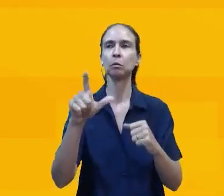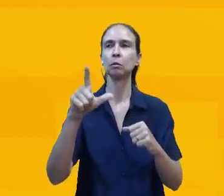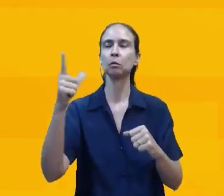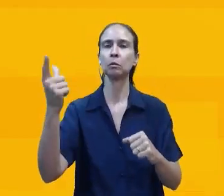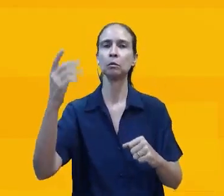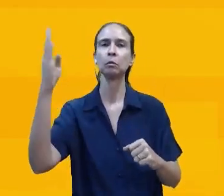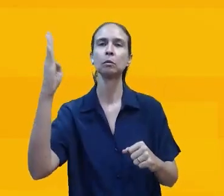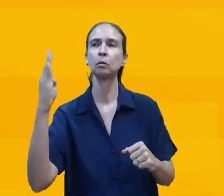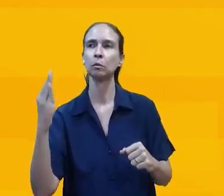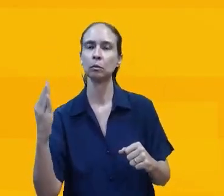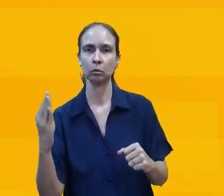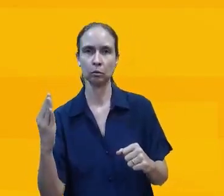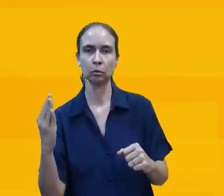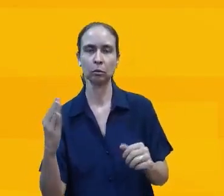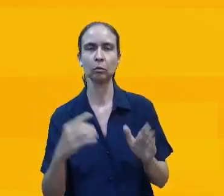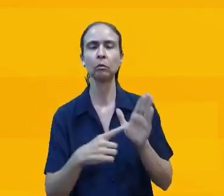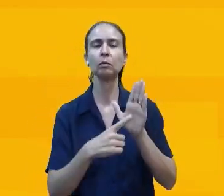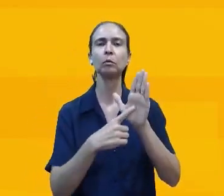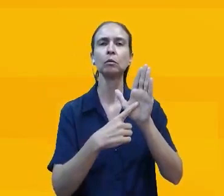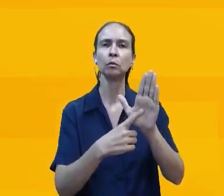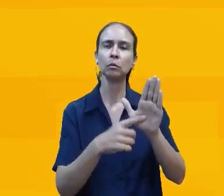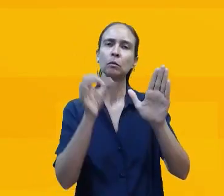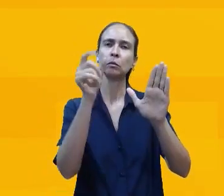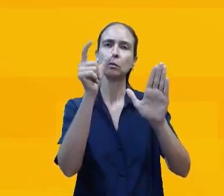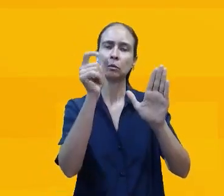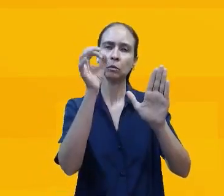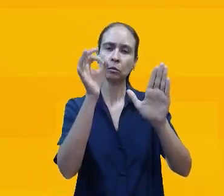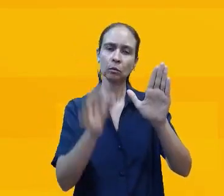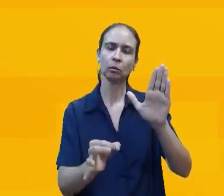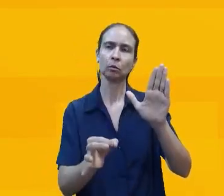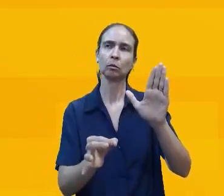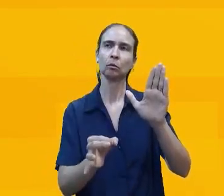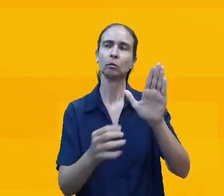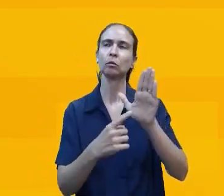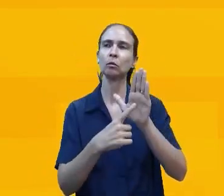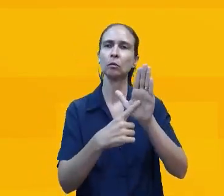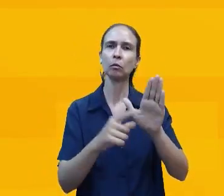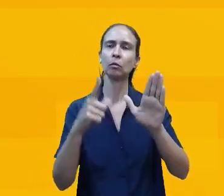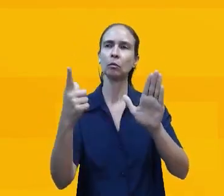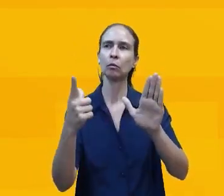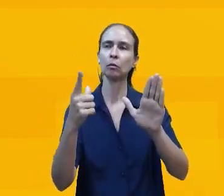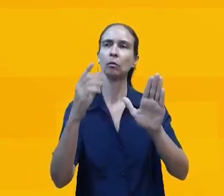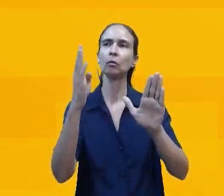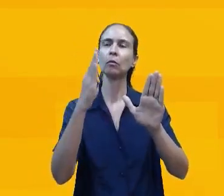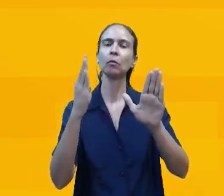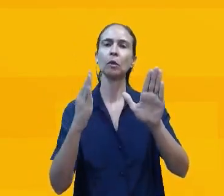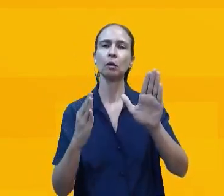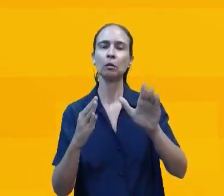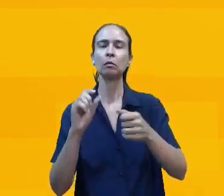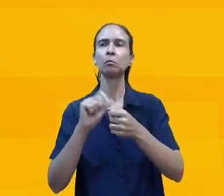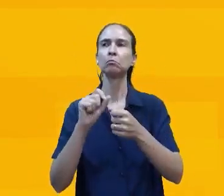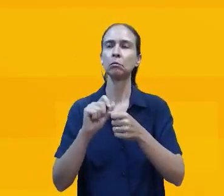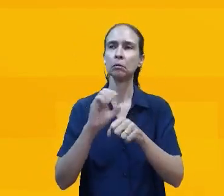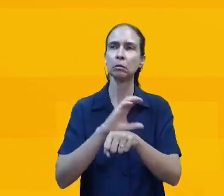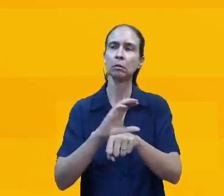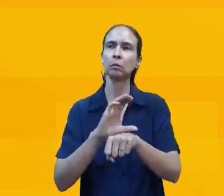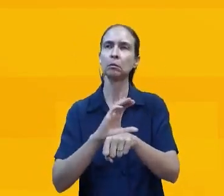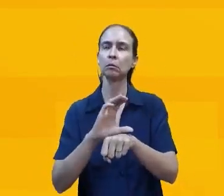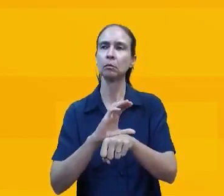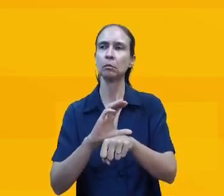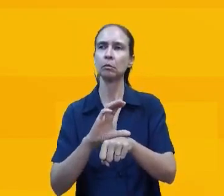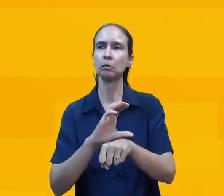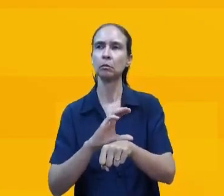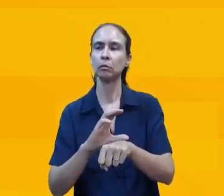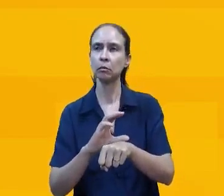estado é modelo para o Brasil todo. Nós fizemos capacitações em todos